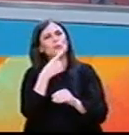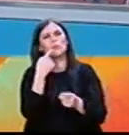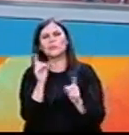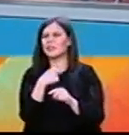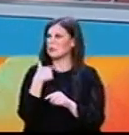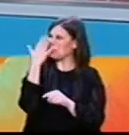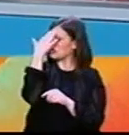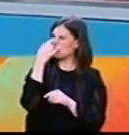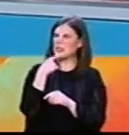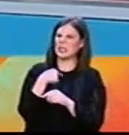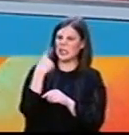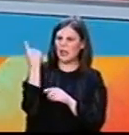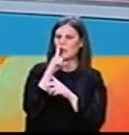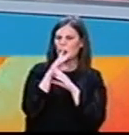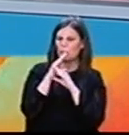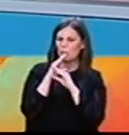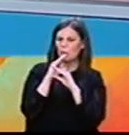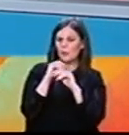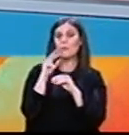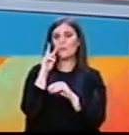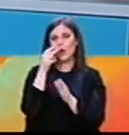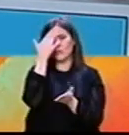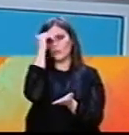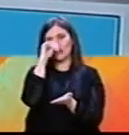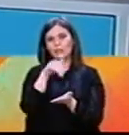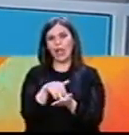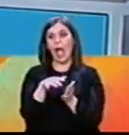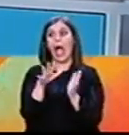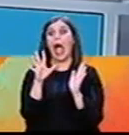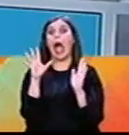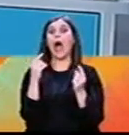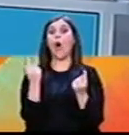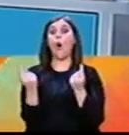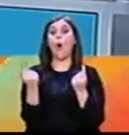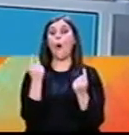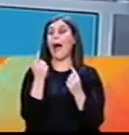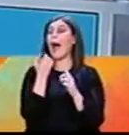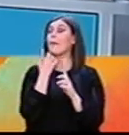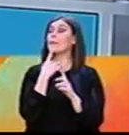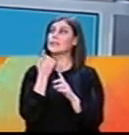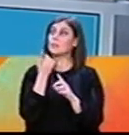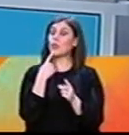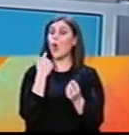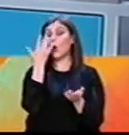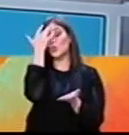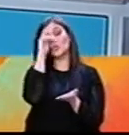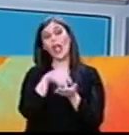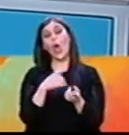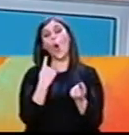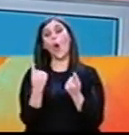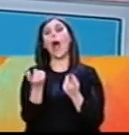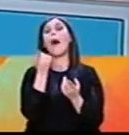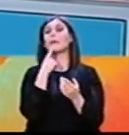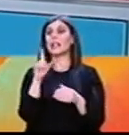estranhei. Tanto silêncio durante tanto tempo, fui ver o resultado. Ai, há 1-1, é daí o silêncio. É daí.